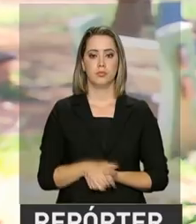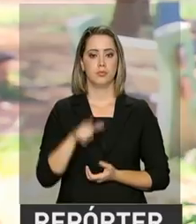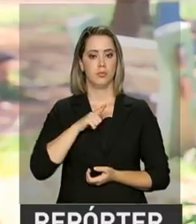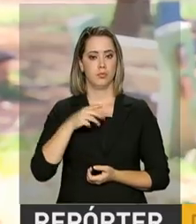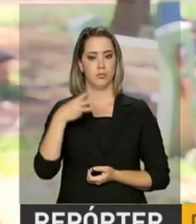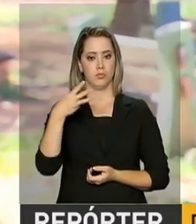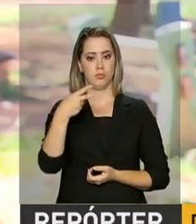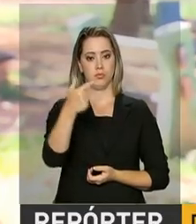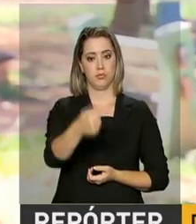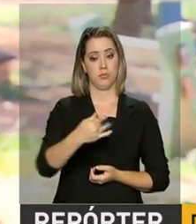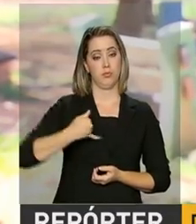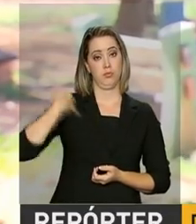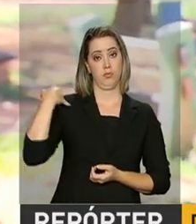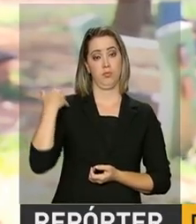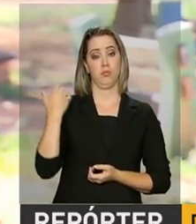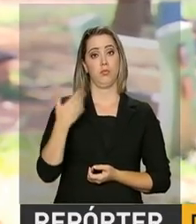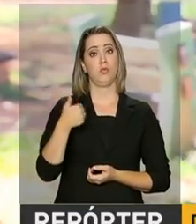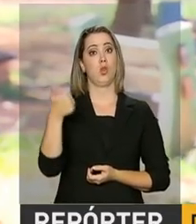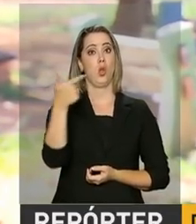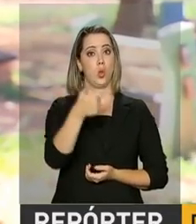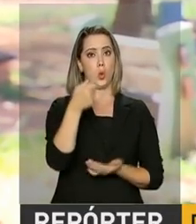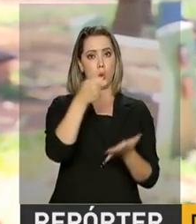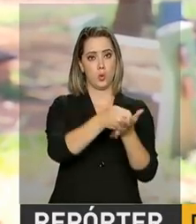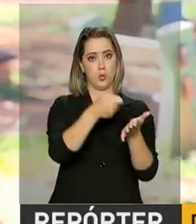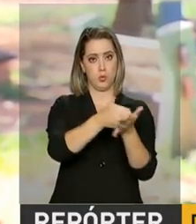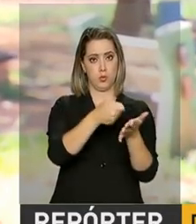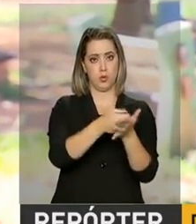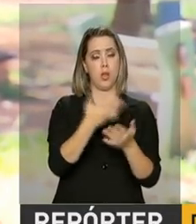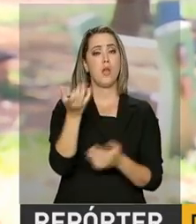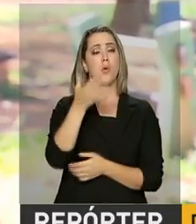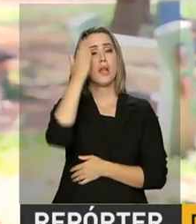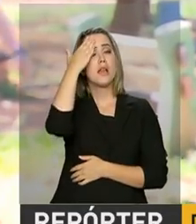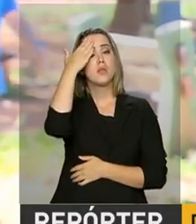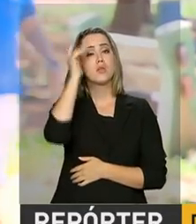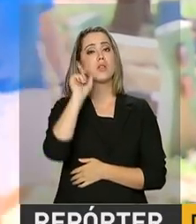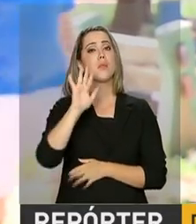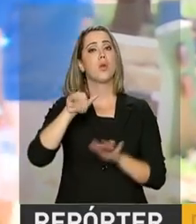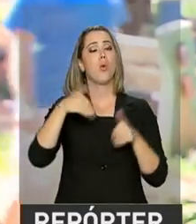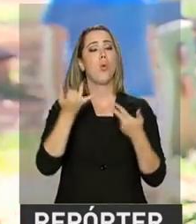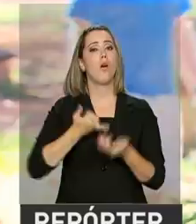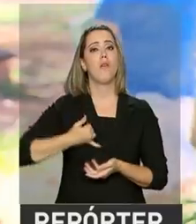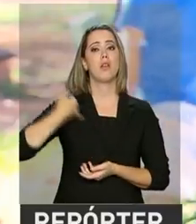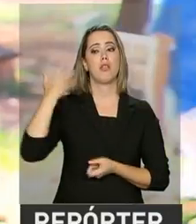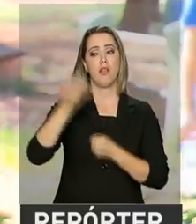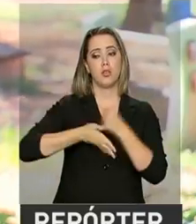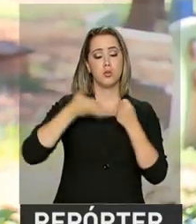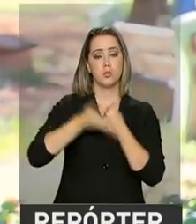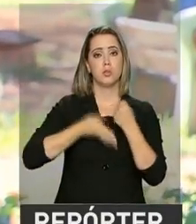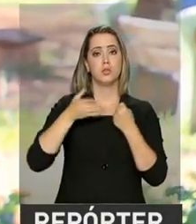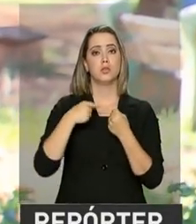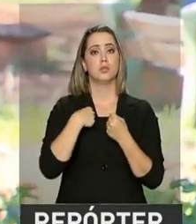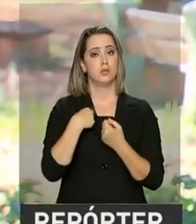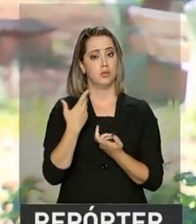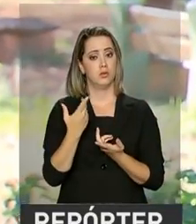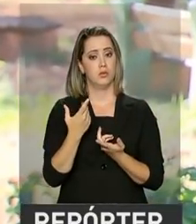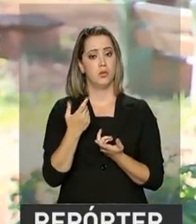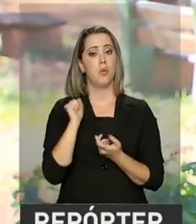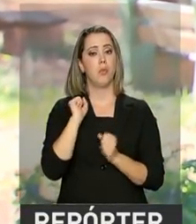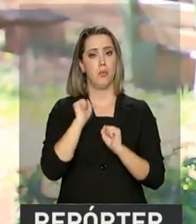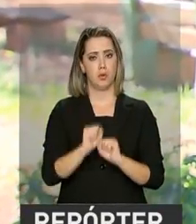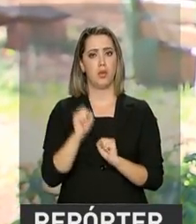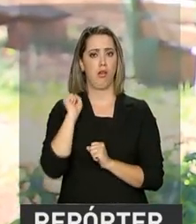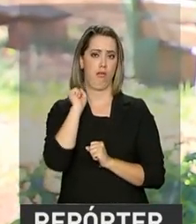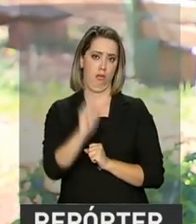Tenho 37 anos, 12 de contribuição e eu quero saber qual é a idade mínima para mim conseguir a